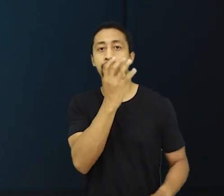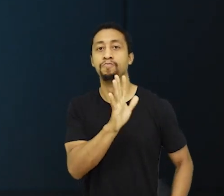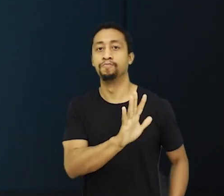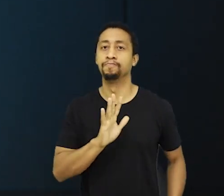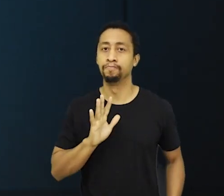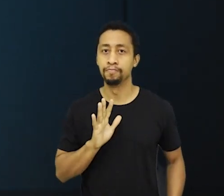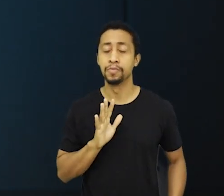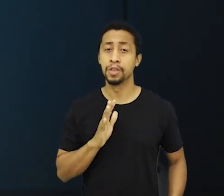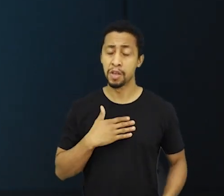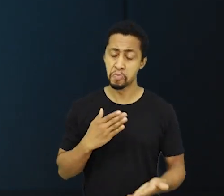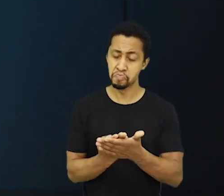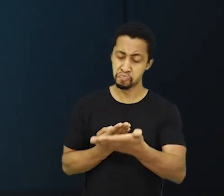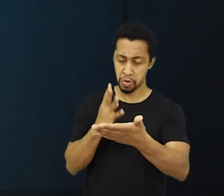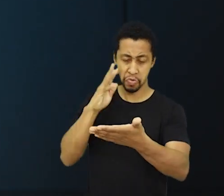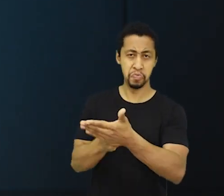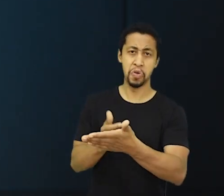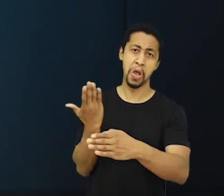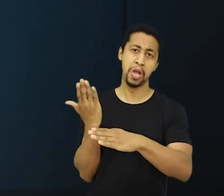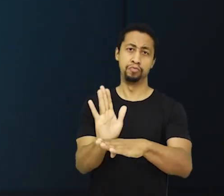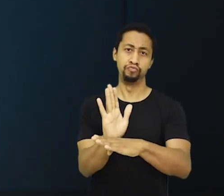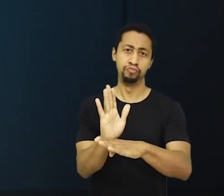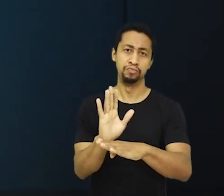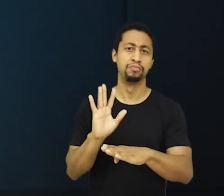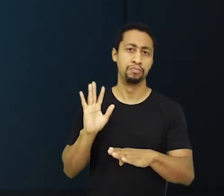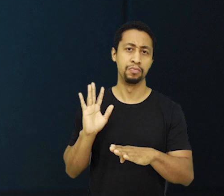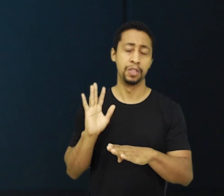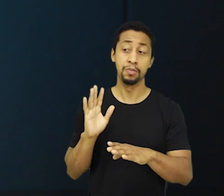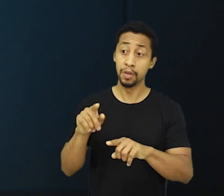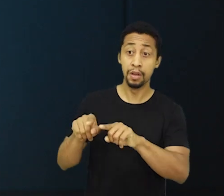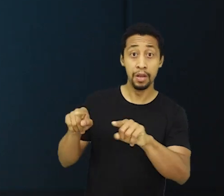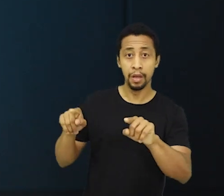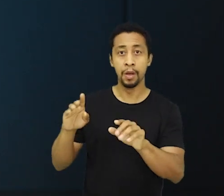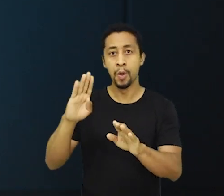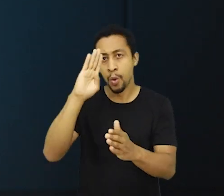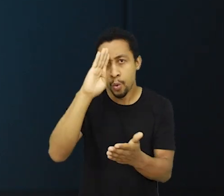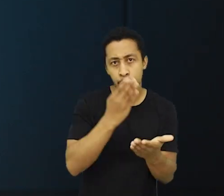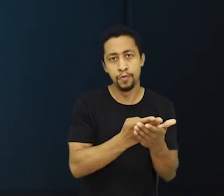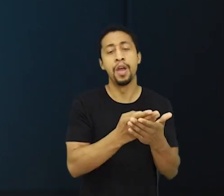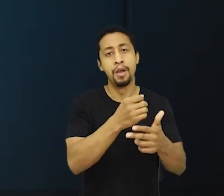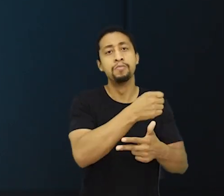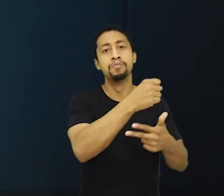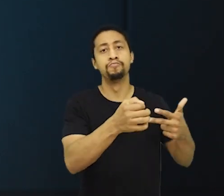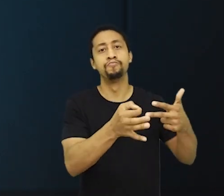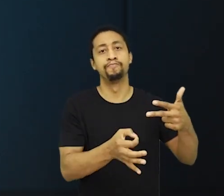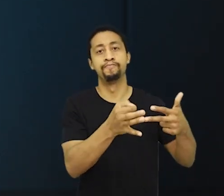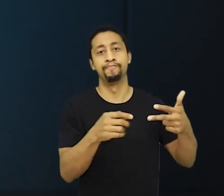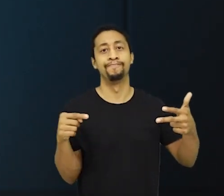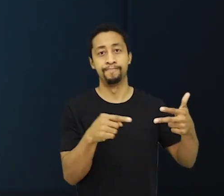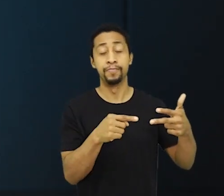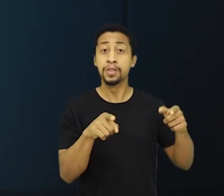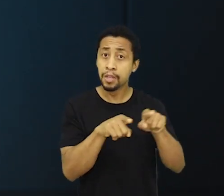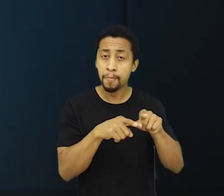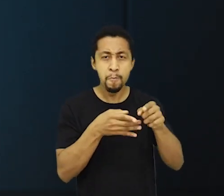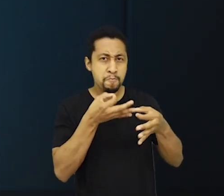A minha sentença contribuiu para que haja um pouco mais de confiança no poder judiciário, para que haja